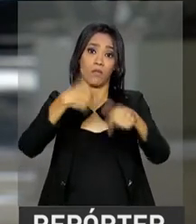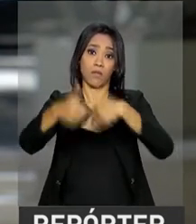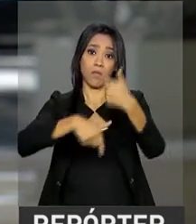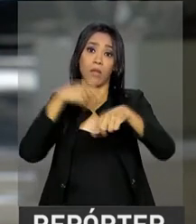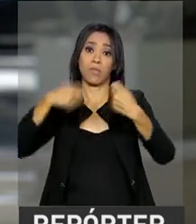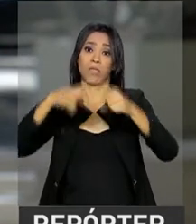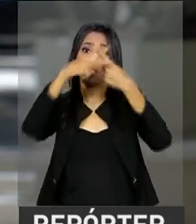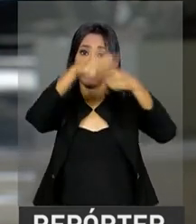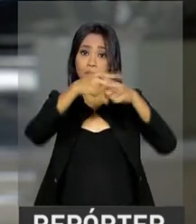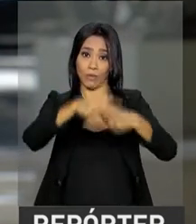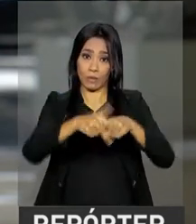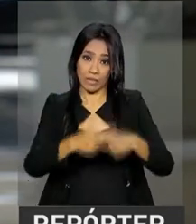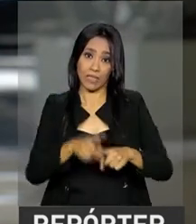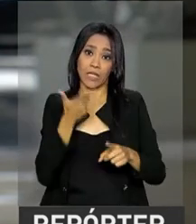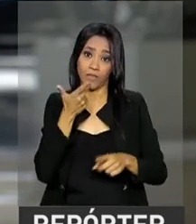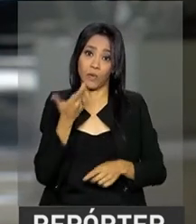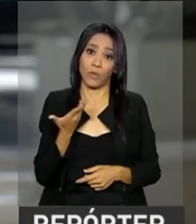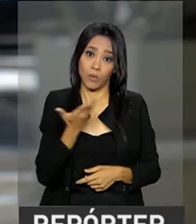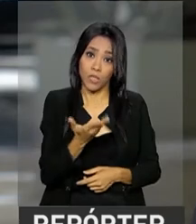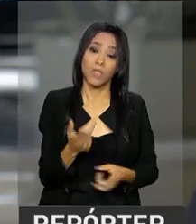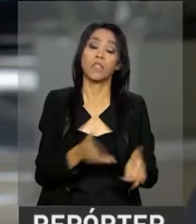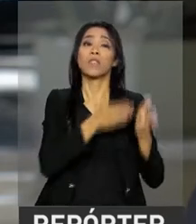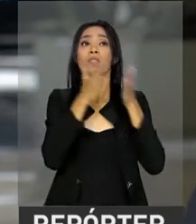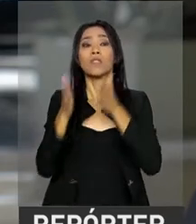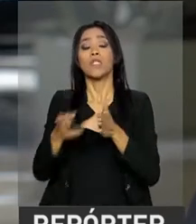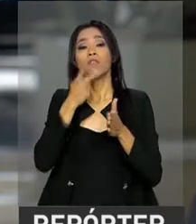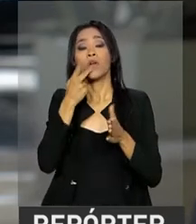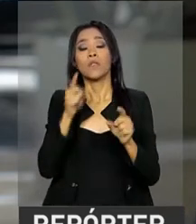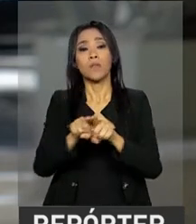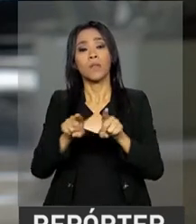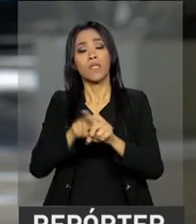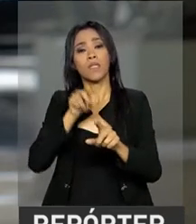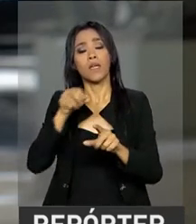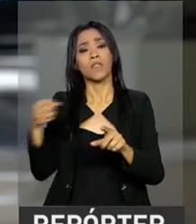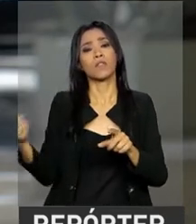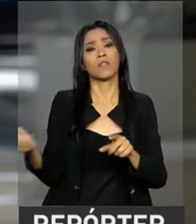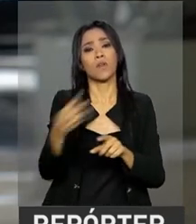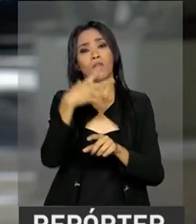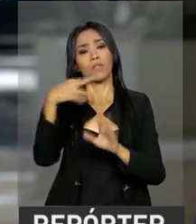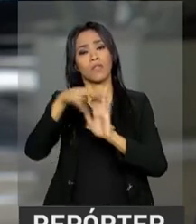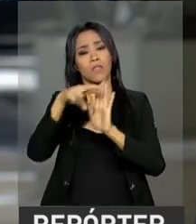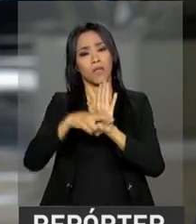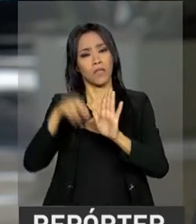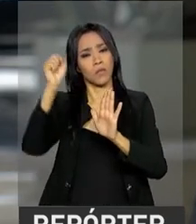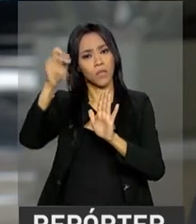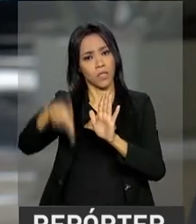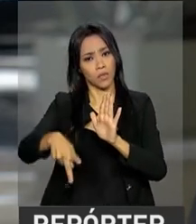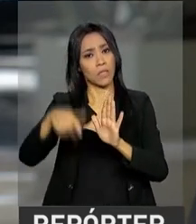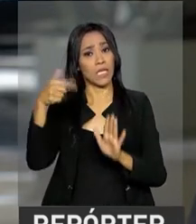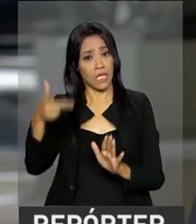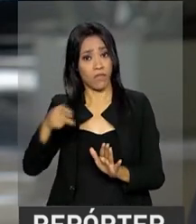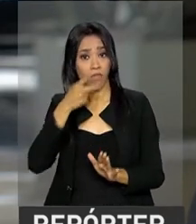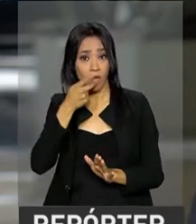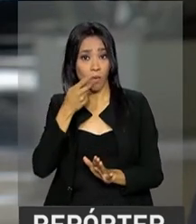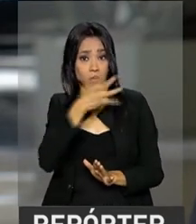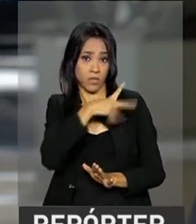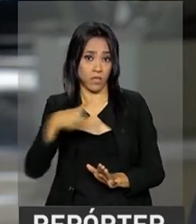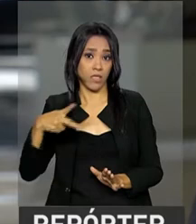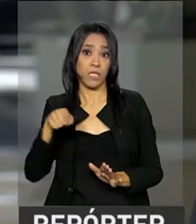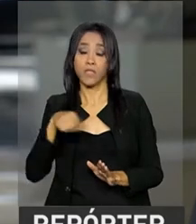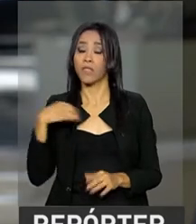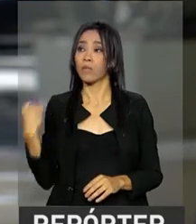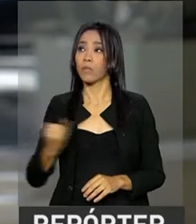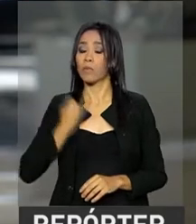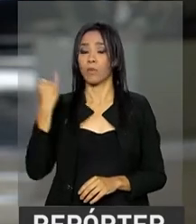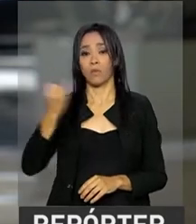trabalhista presidente lembrou também da reforma da previdência que tramita no congresso nacional que segundo ele é fundamental para a